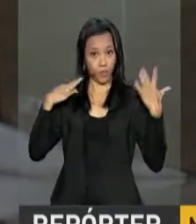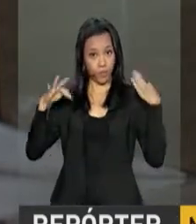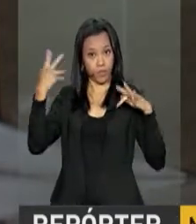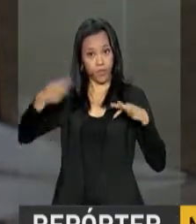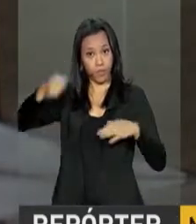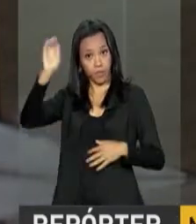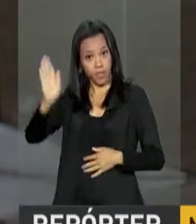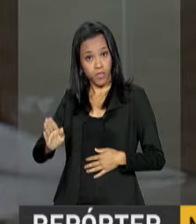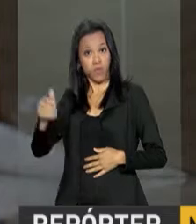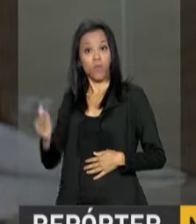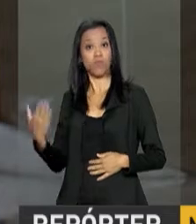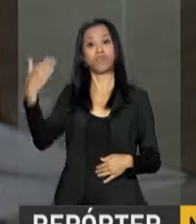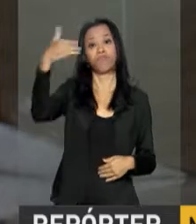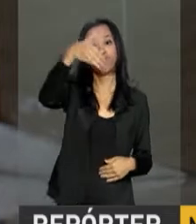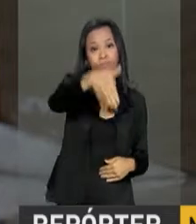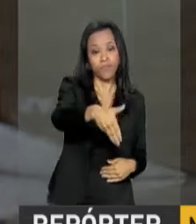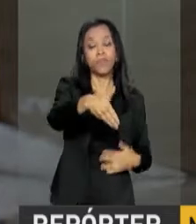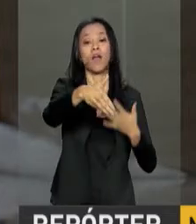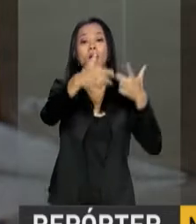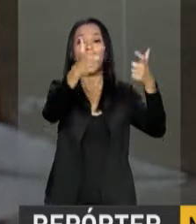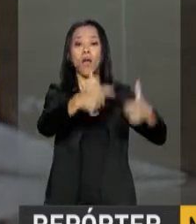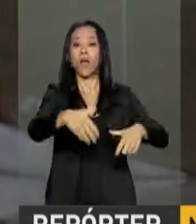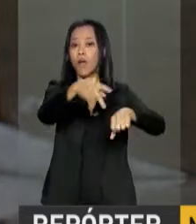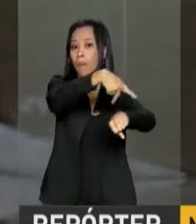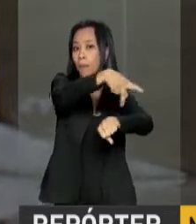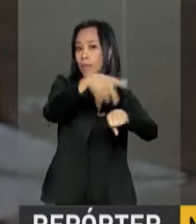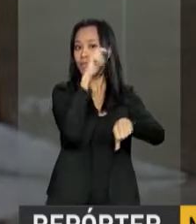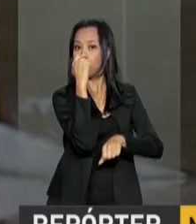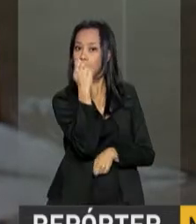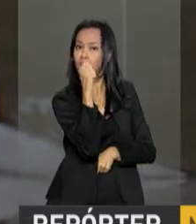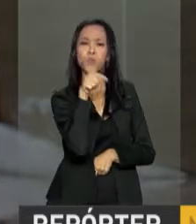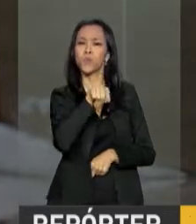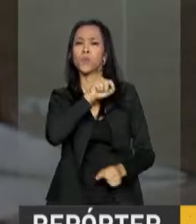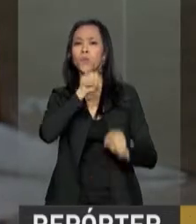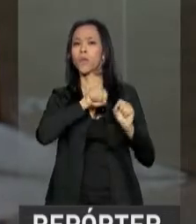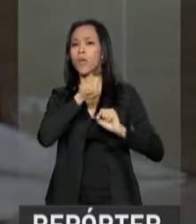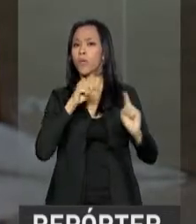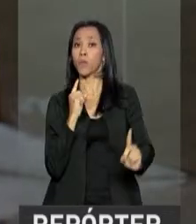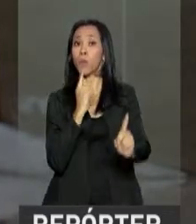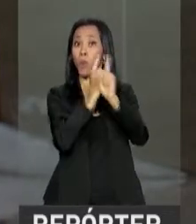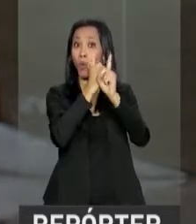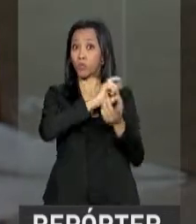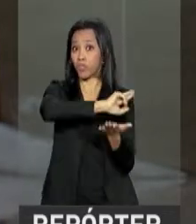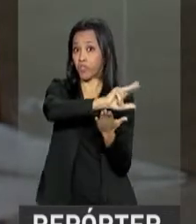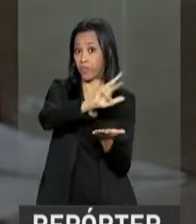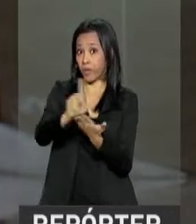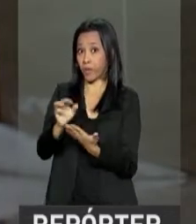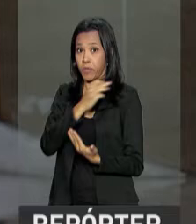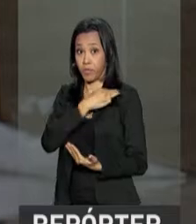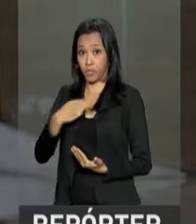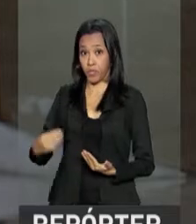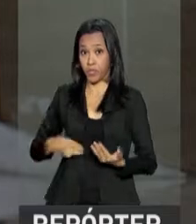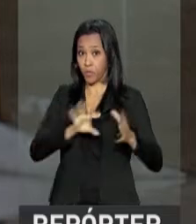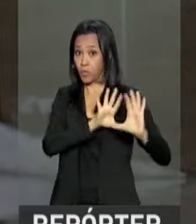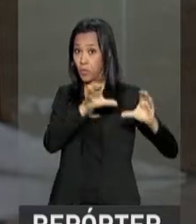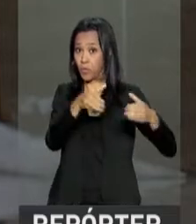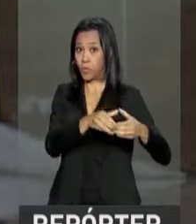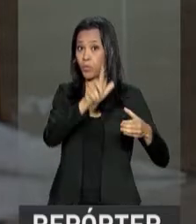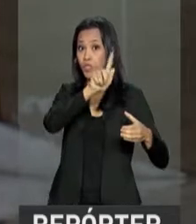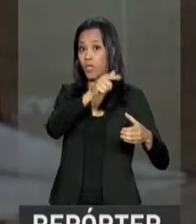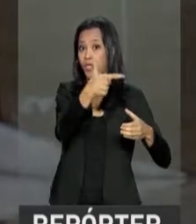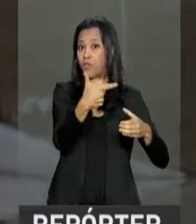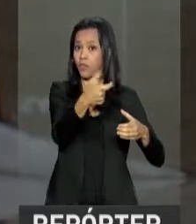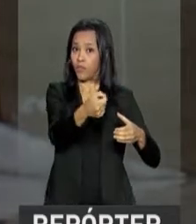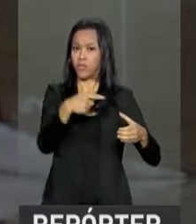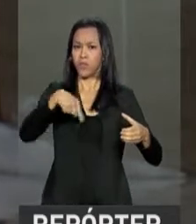está em buenos aires na argentina participando aí do encontro de ministros do turismo do g20 que o grupo